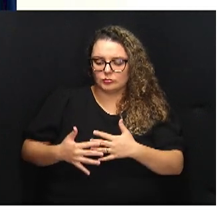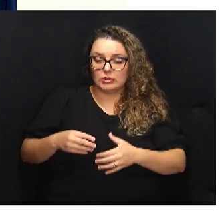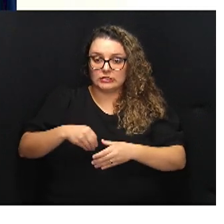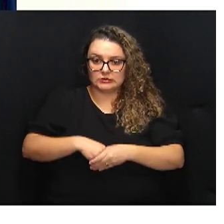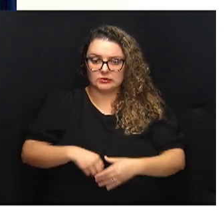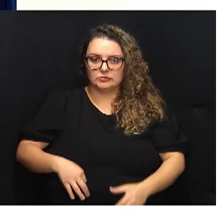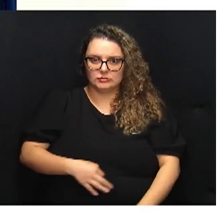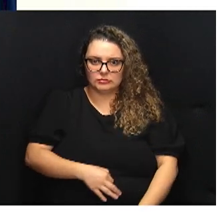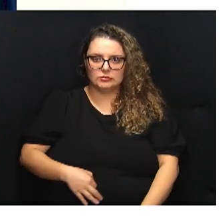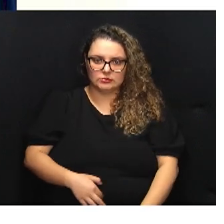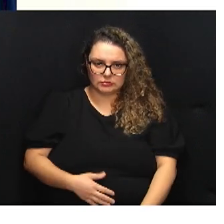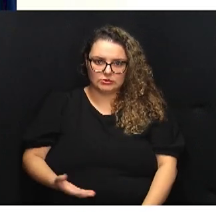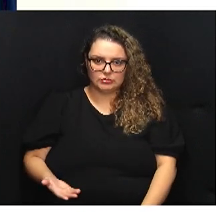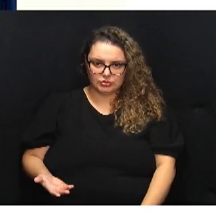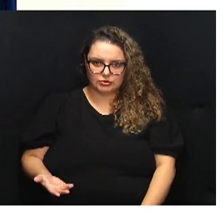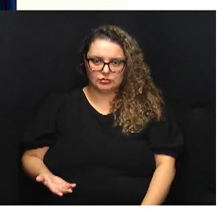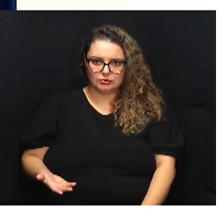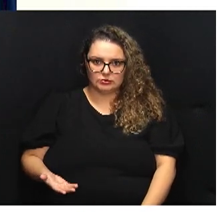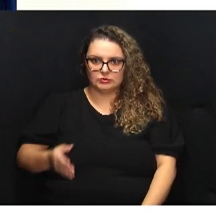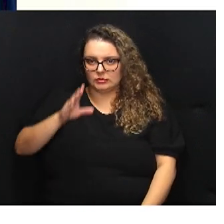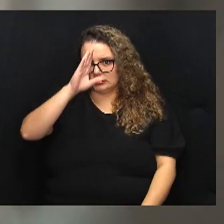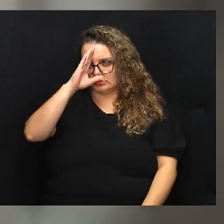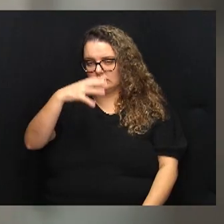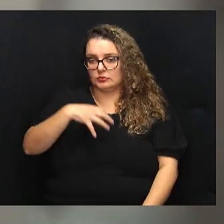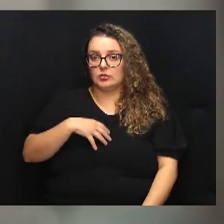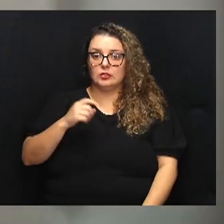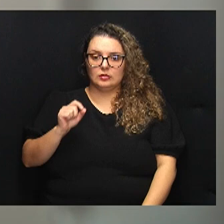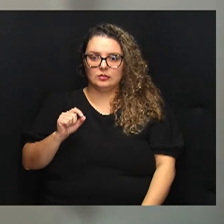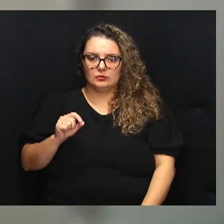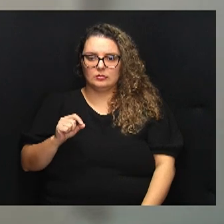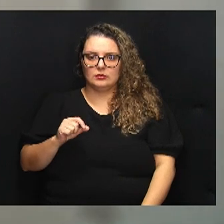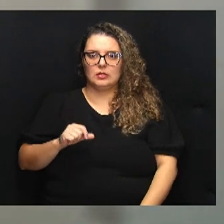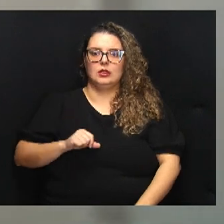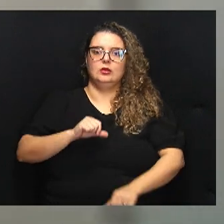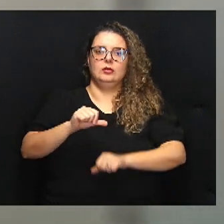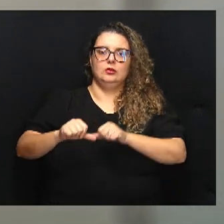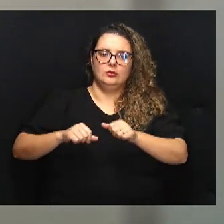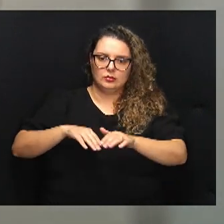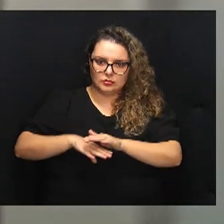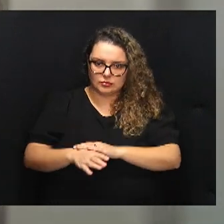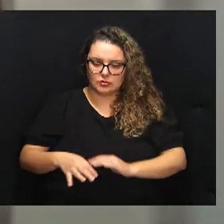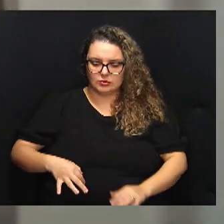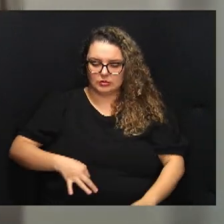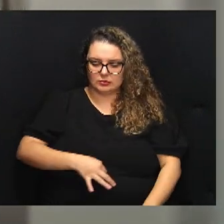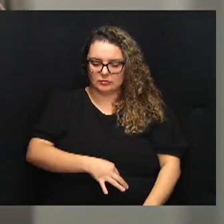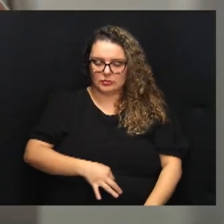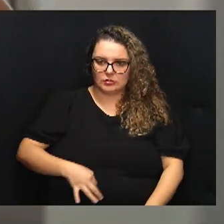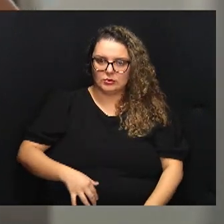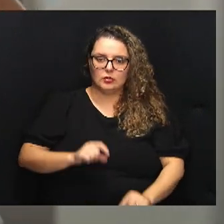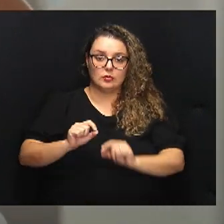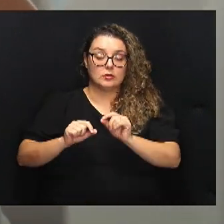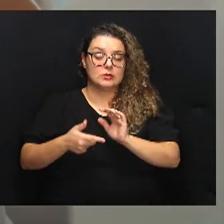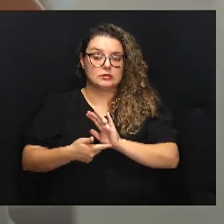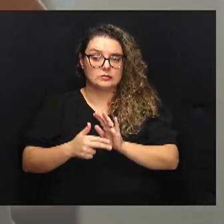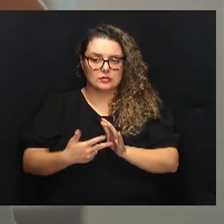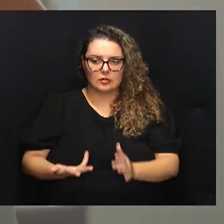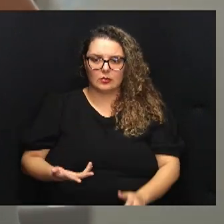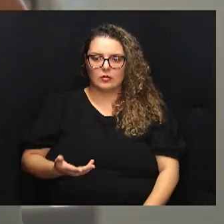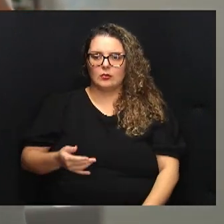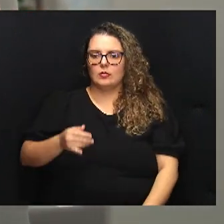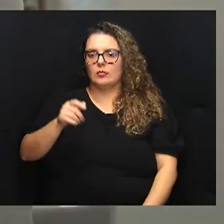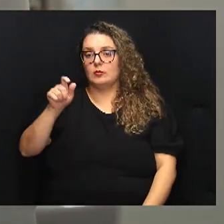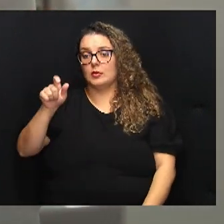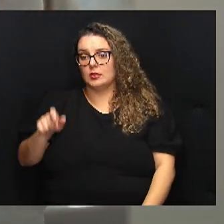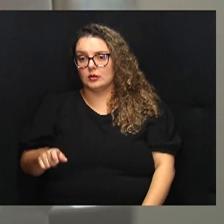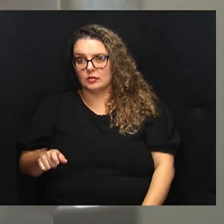intestino, Então, os principais sintomas são alteração do hábito intestinal. Então, o que significa isso? Aquela pessoa que